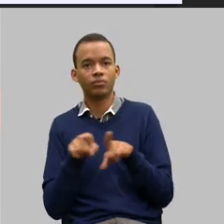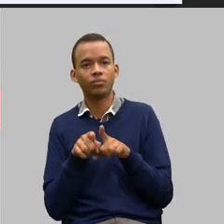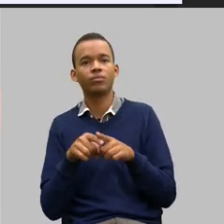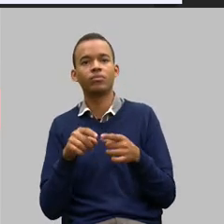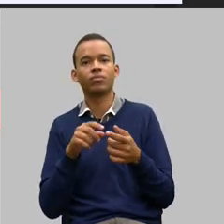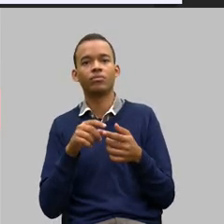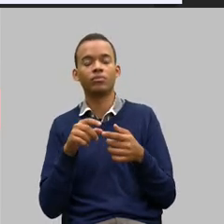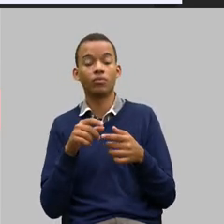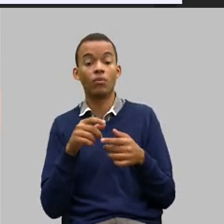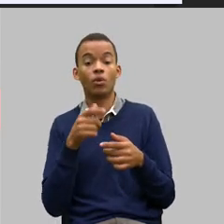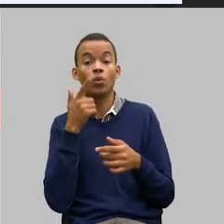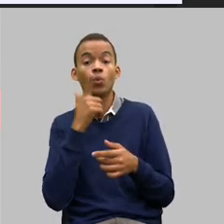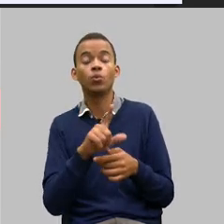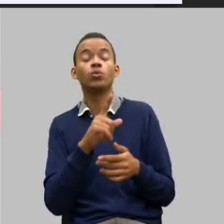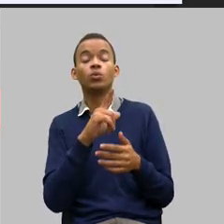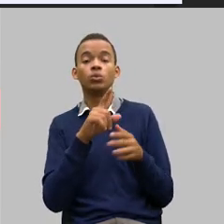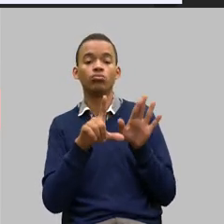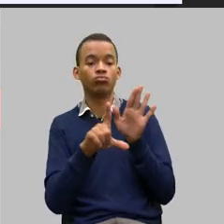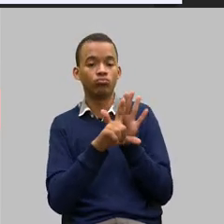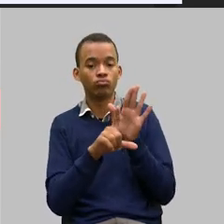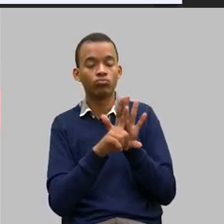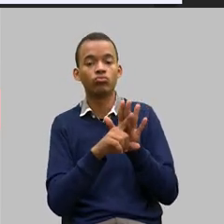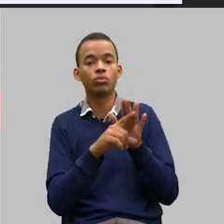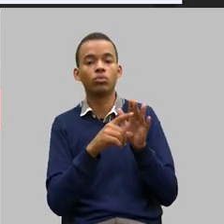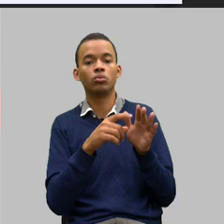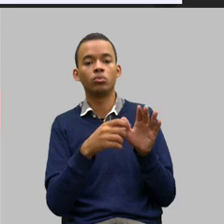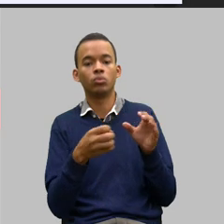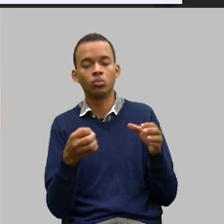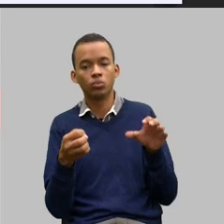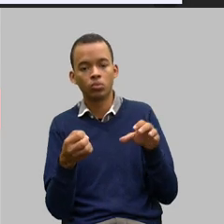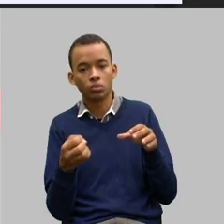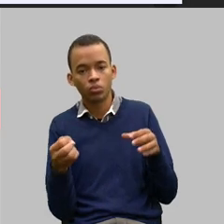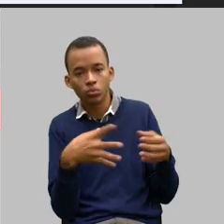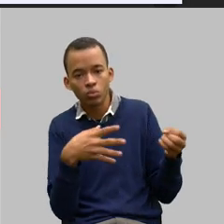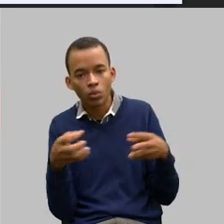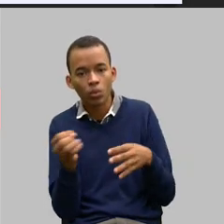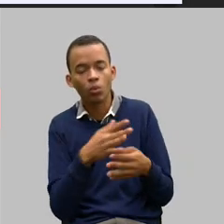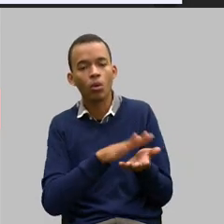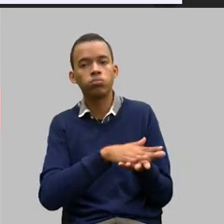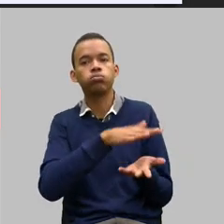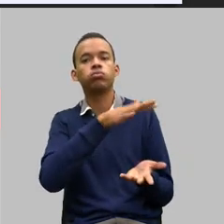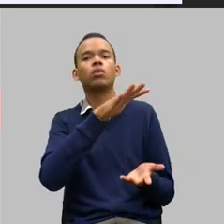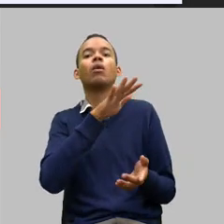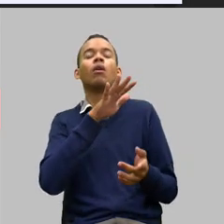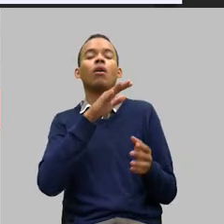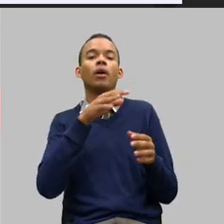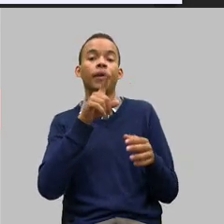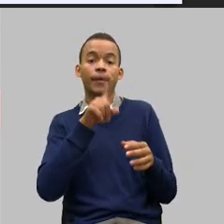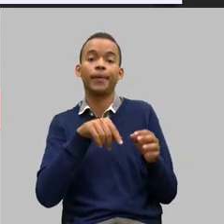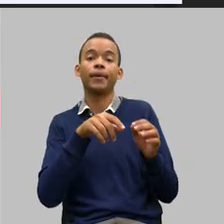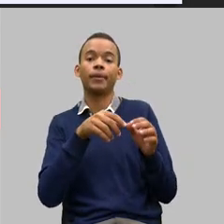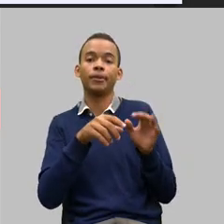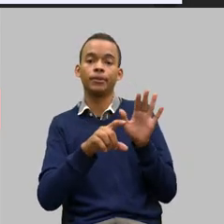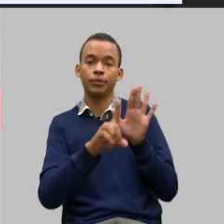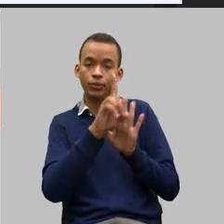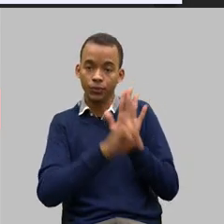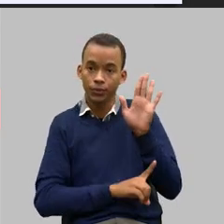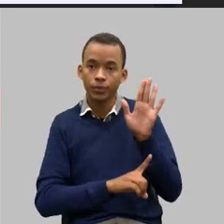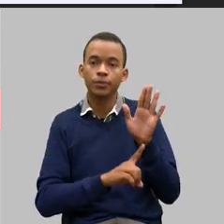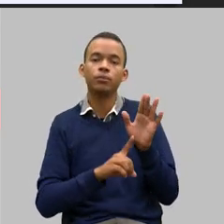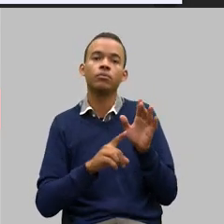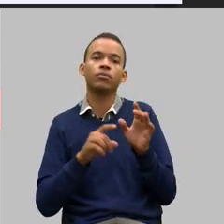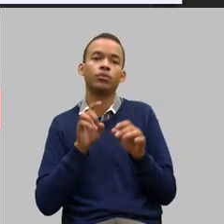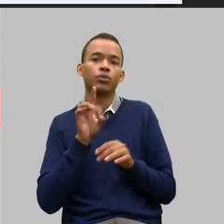importância de um olhar Metropolitano né Eh paraa região metropolitana quando a gente fala né Eh eh das necessidades não